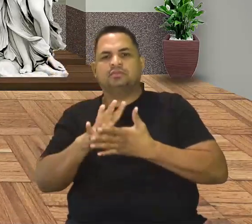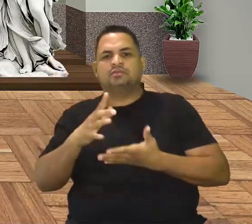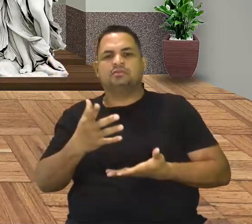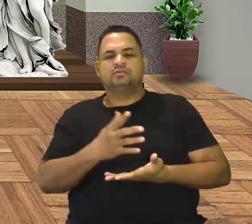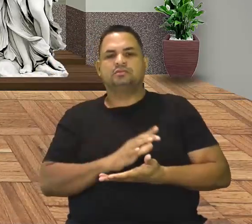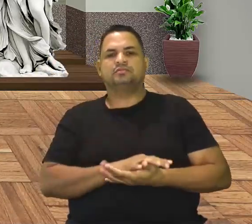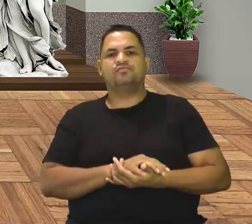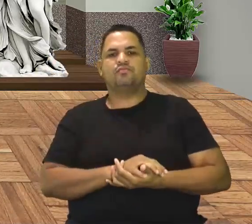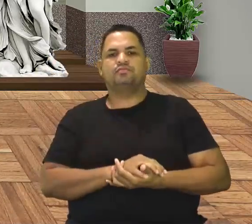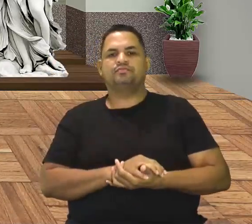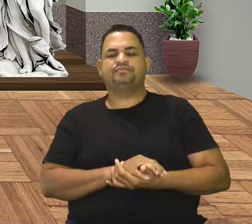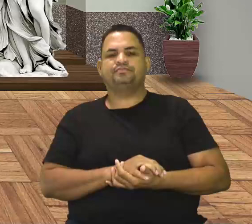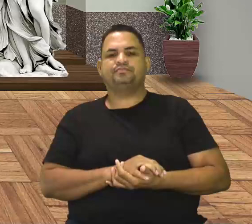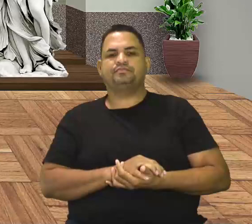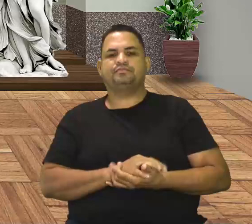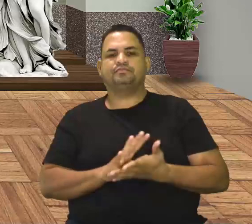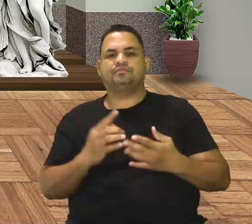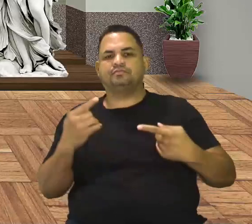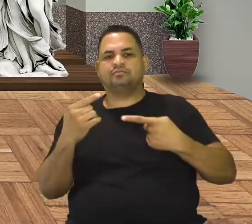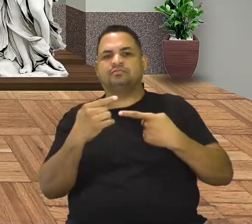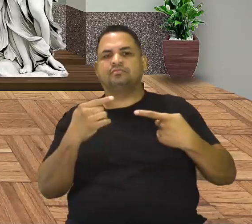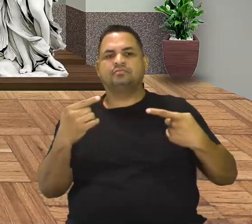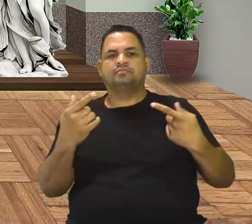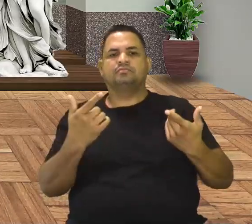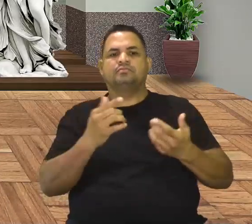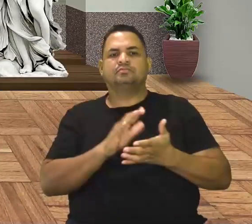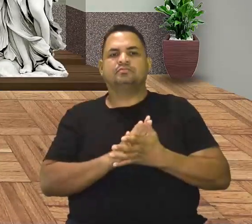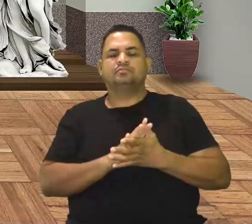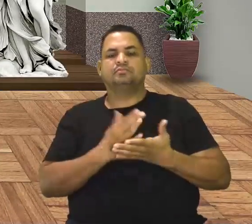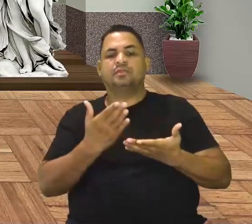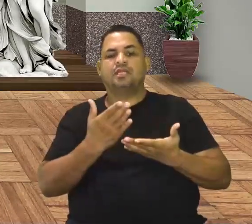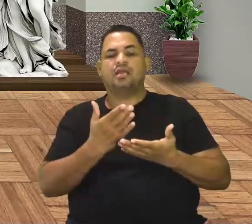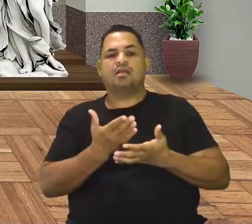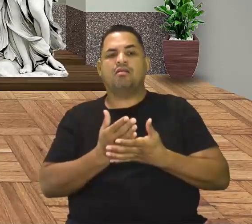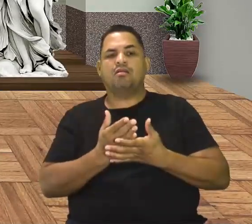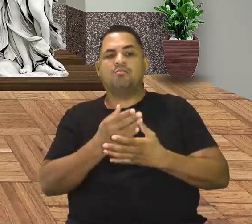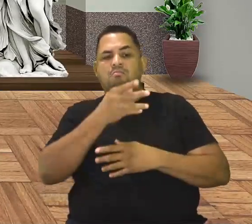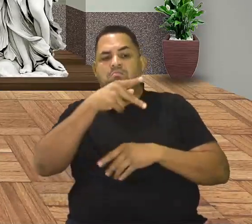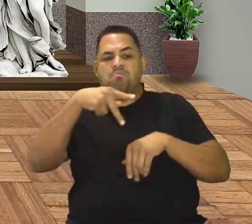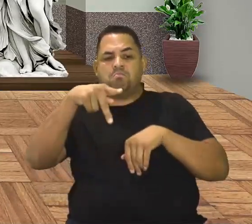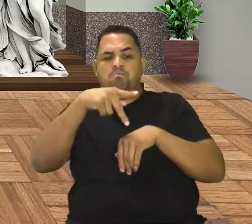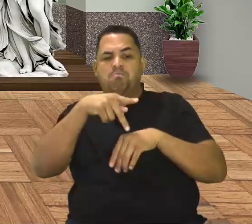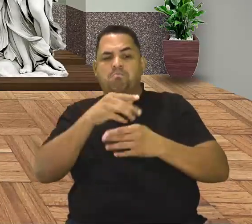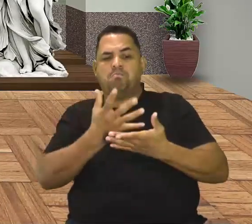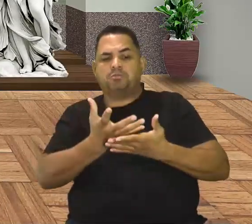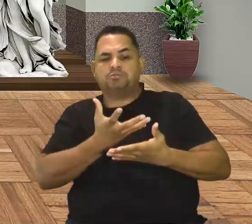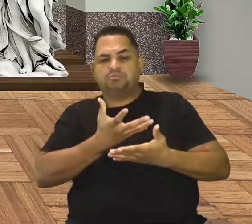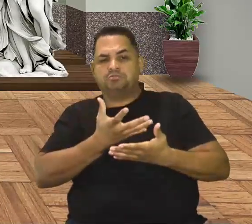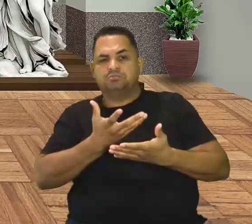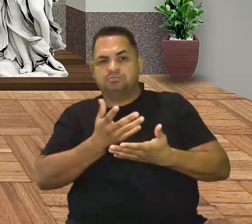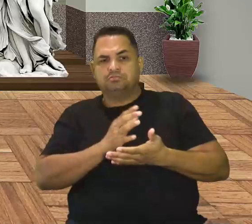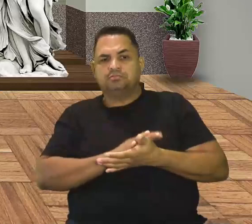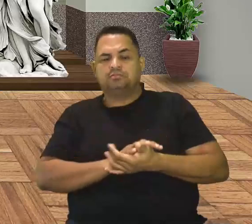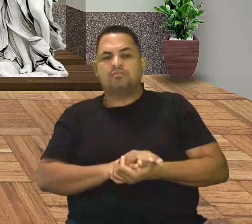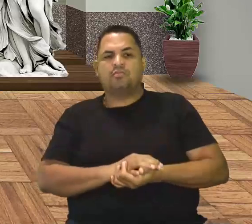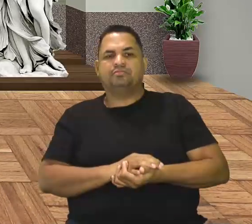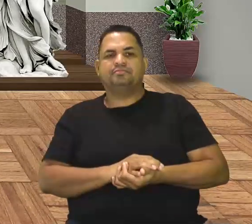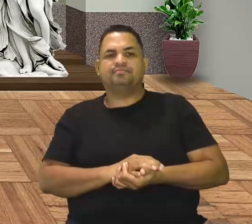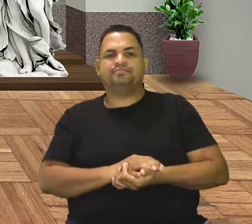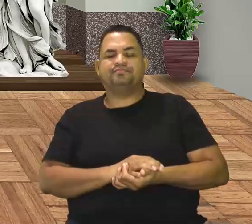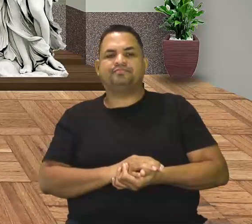conflito. E esse conflito, eles estão relacionados ao nacionalismo, tem a relação do